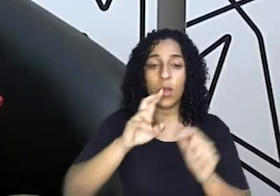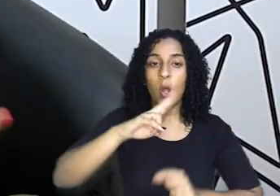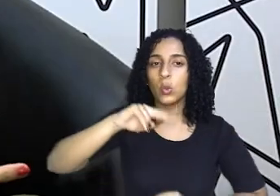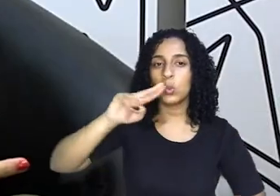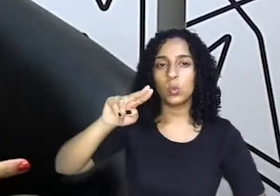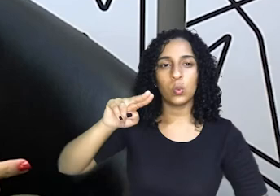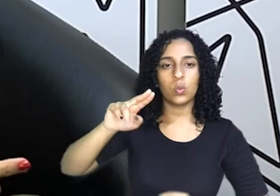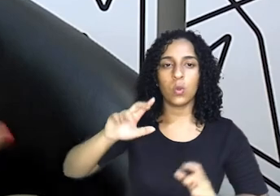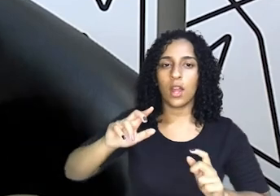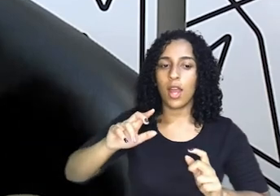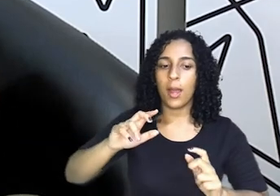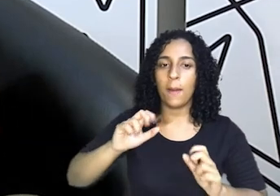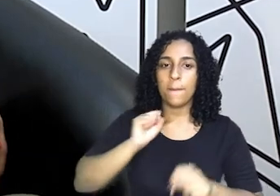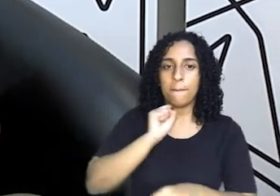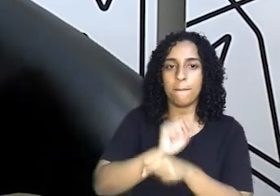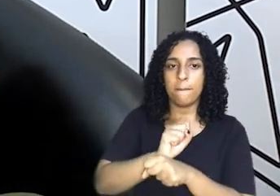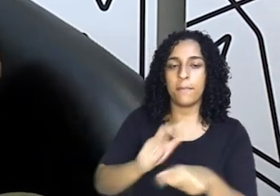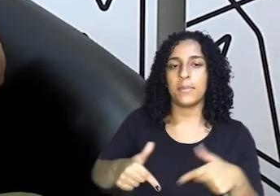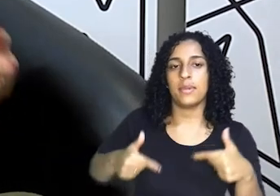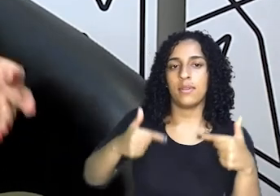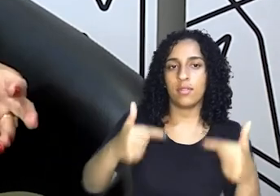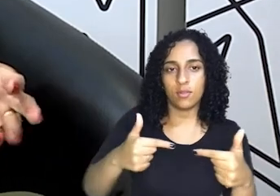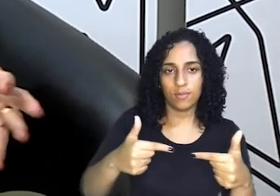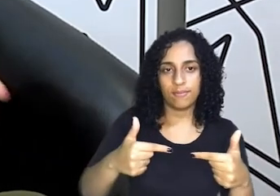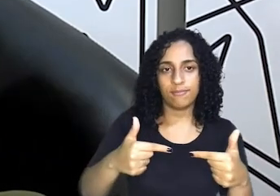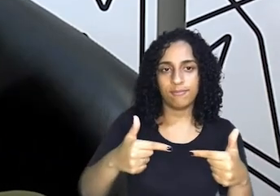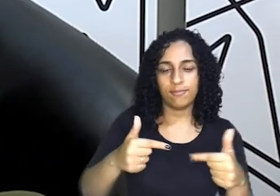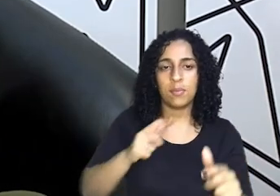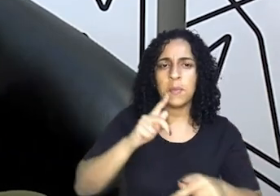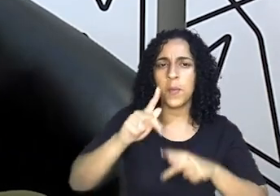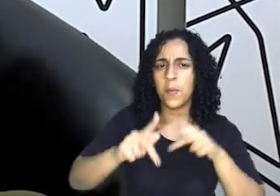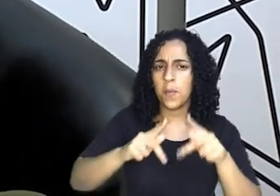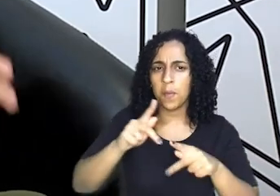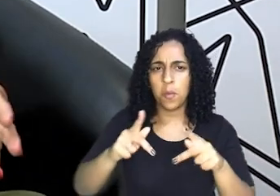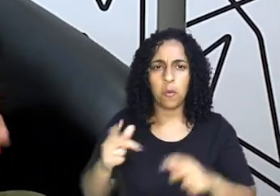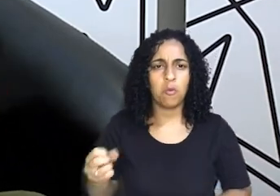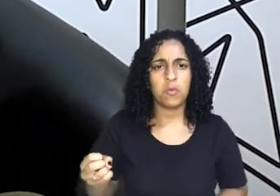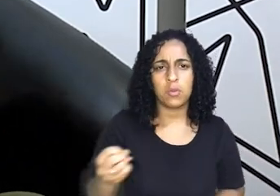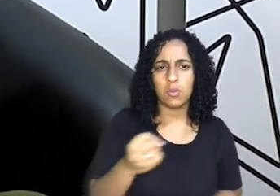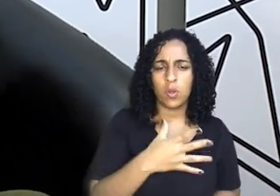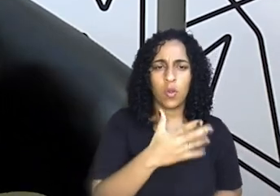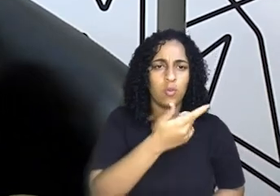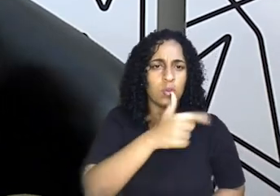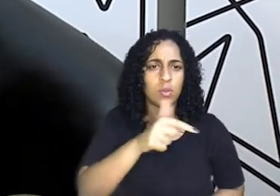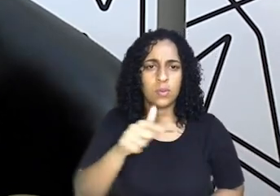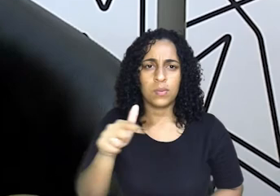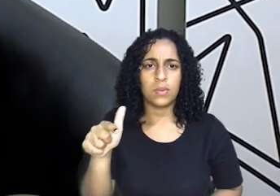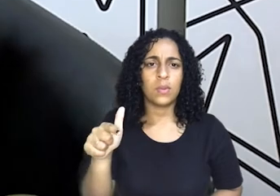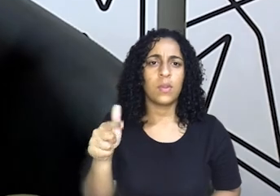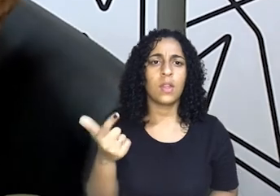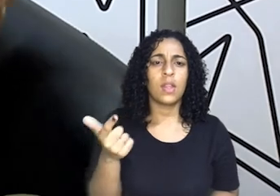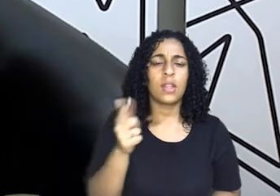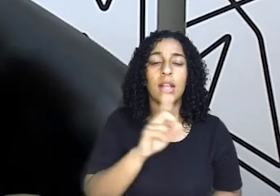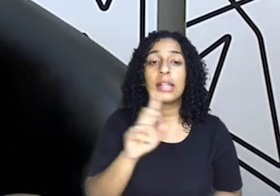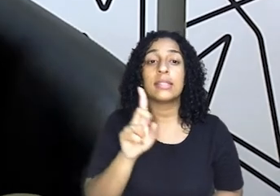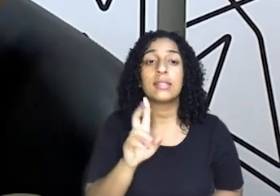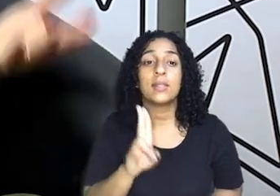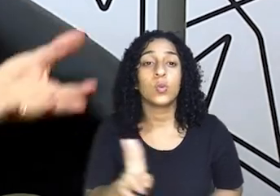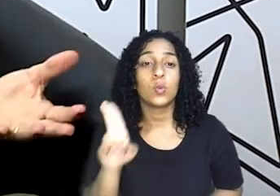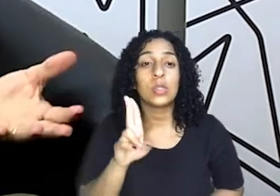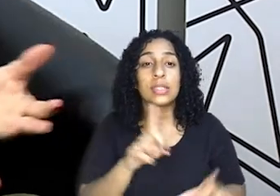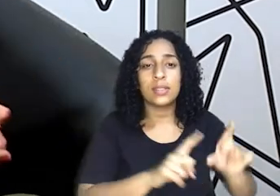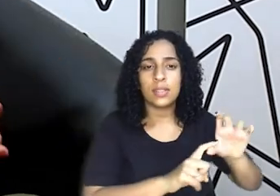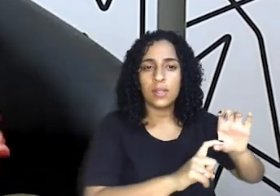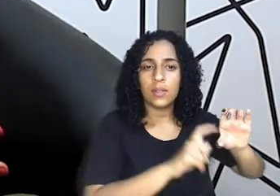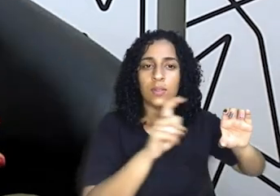gente nunca deixou de lutar quando eu digo a gente nunca deixou de lutar Esses povos subalternizados né que não tiveram não